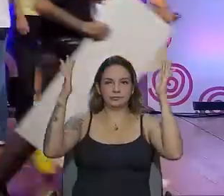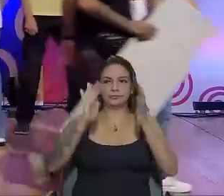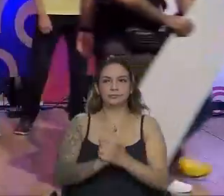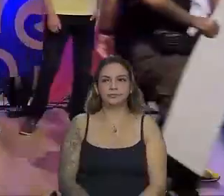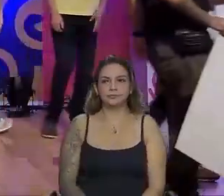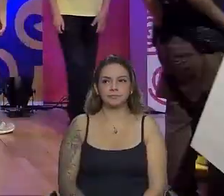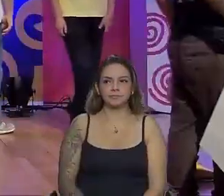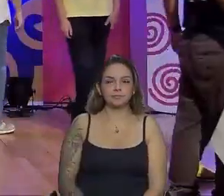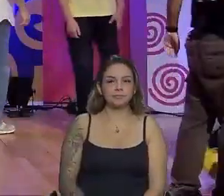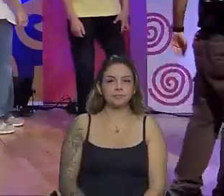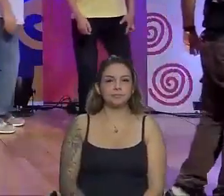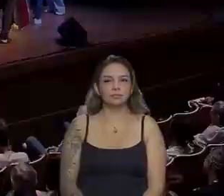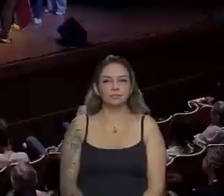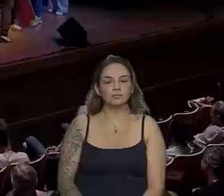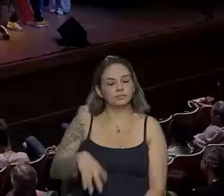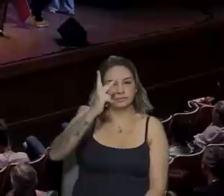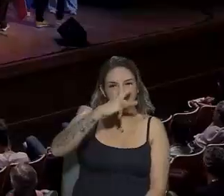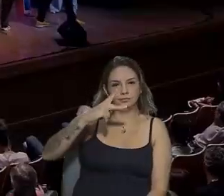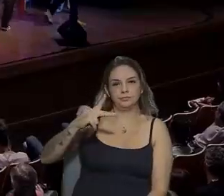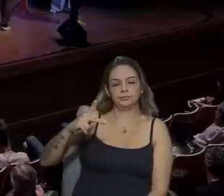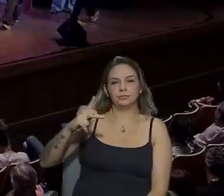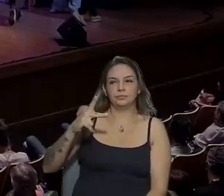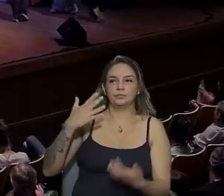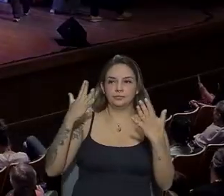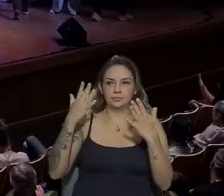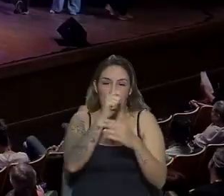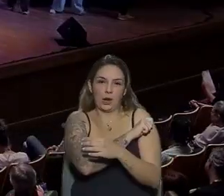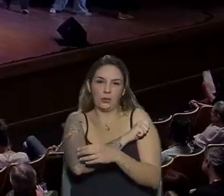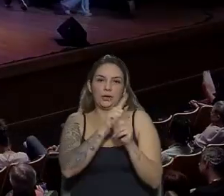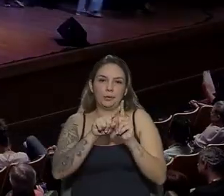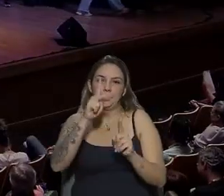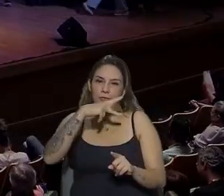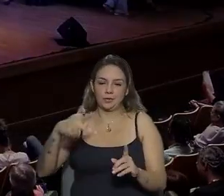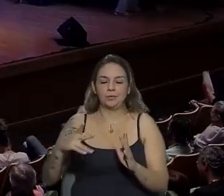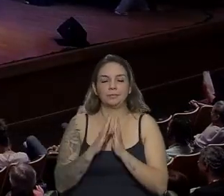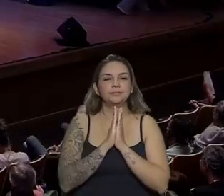Parabéns, Luiz Fernando de Mello e seu professor, Germano da Costa Lemos.